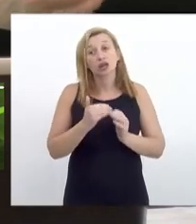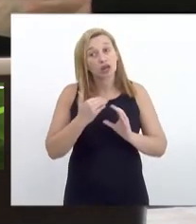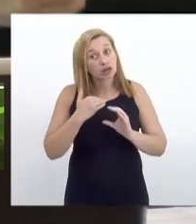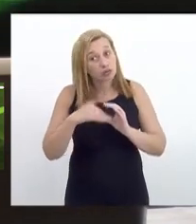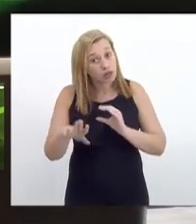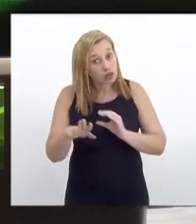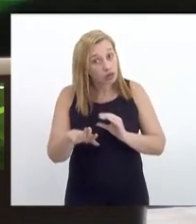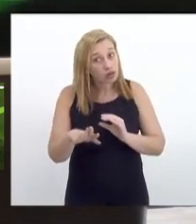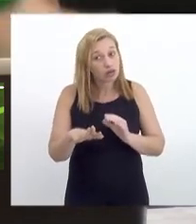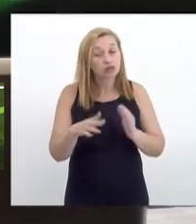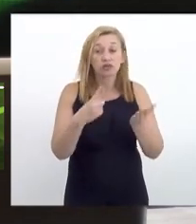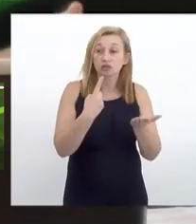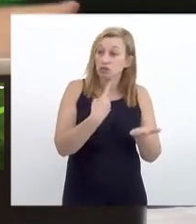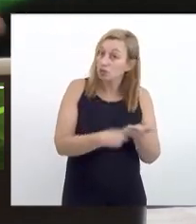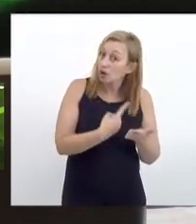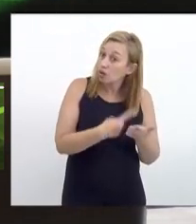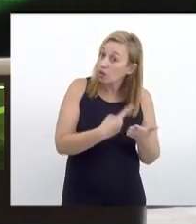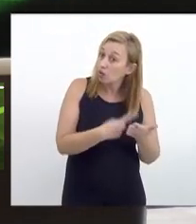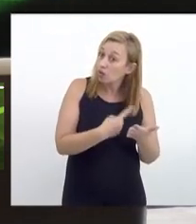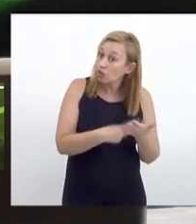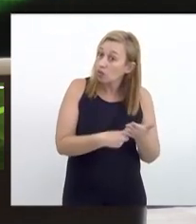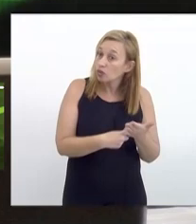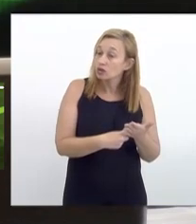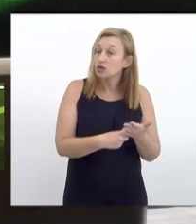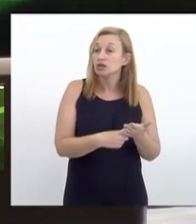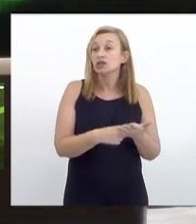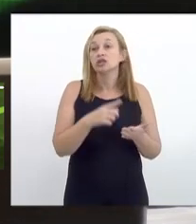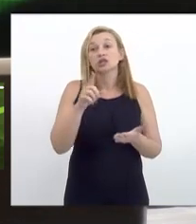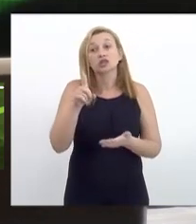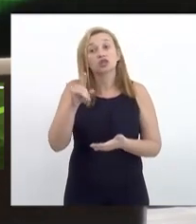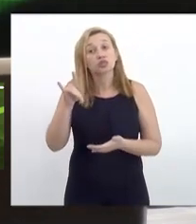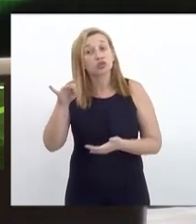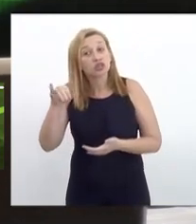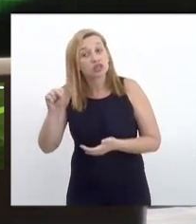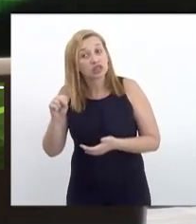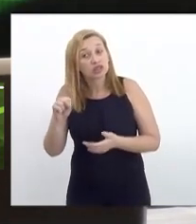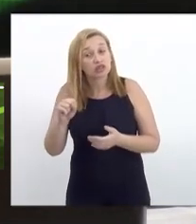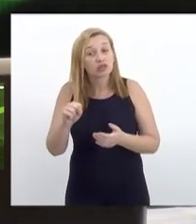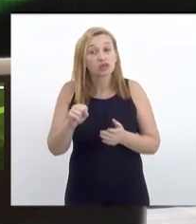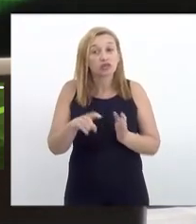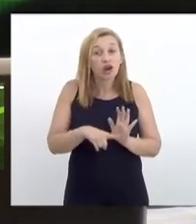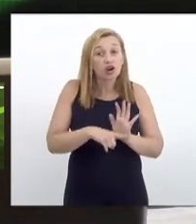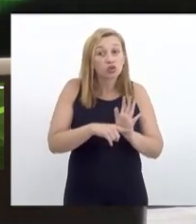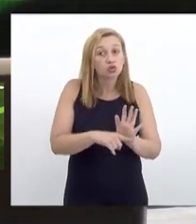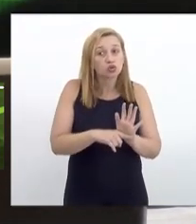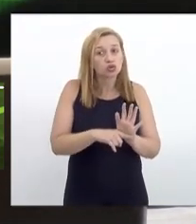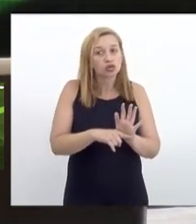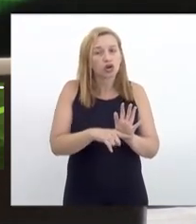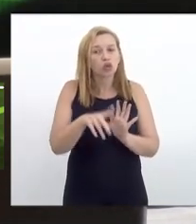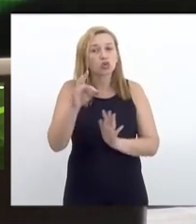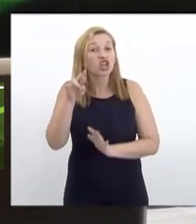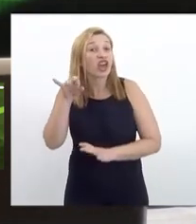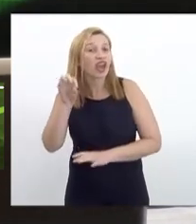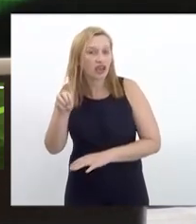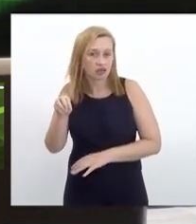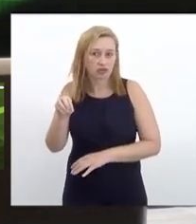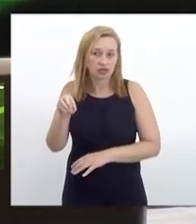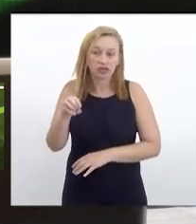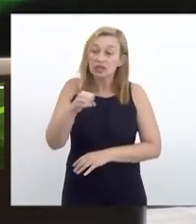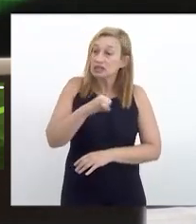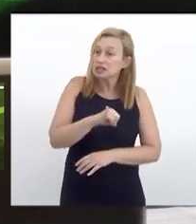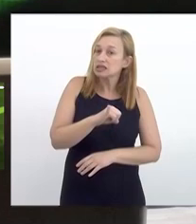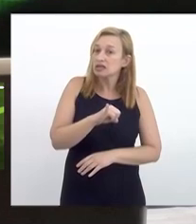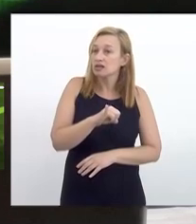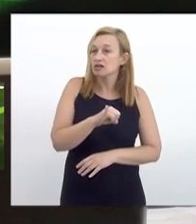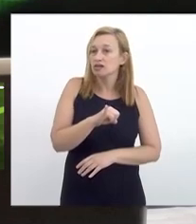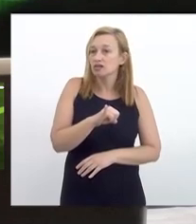fizemos o O acordo De ter um dispositivo Que vai compensar O triênio Se vai ser